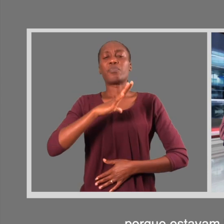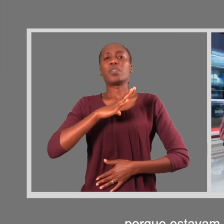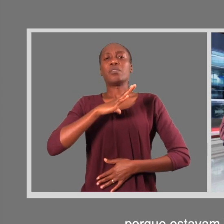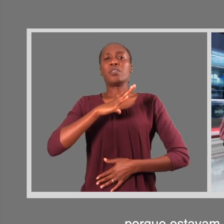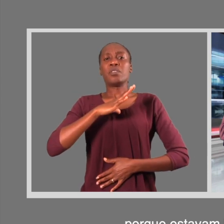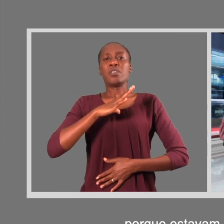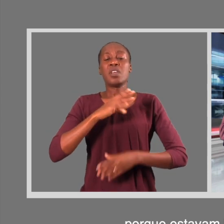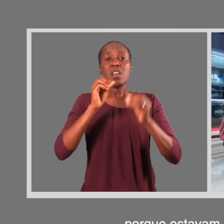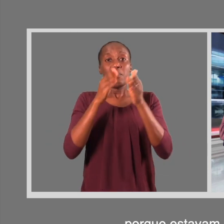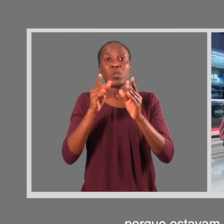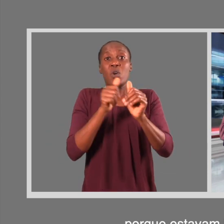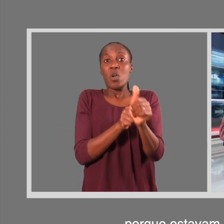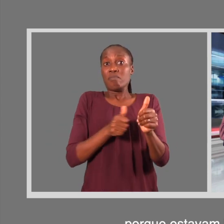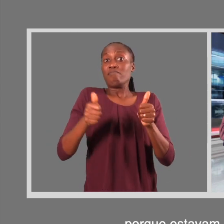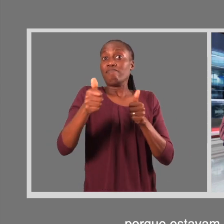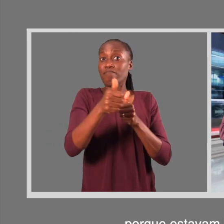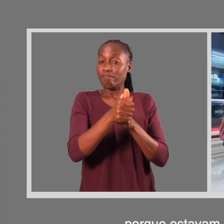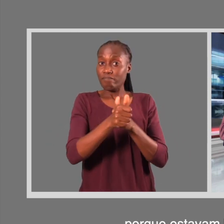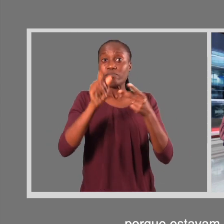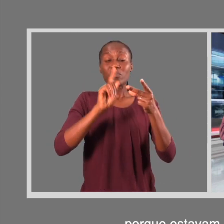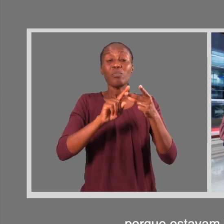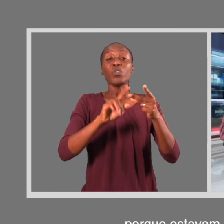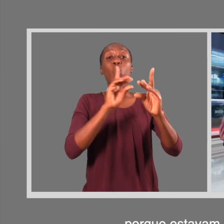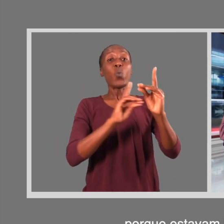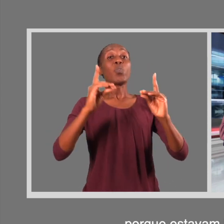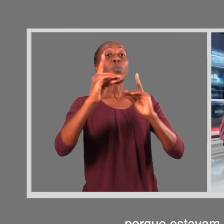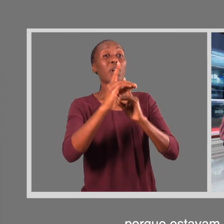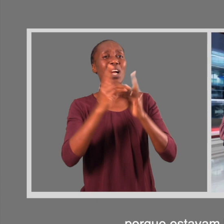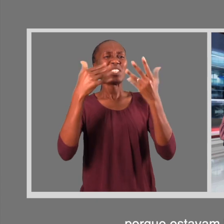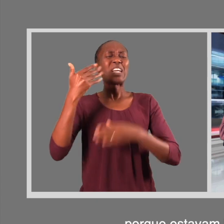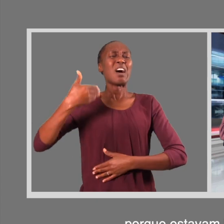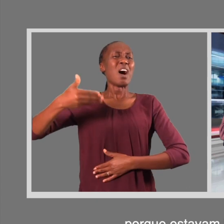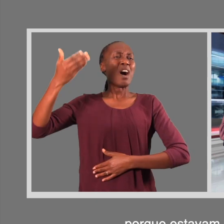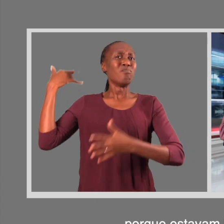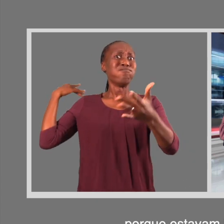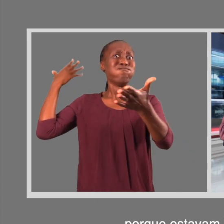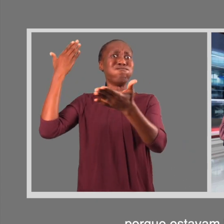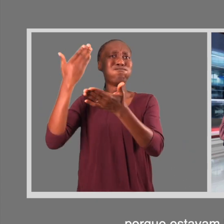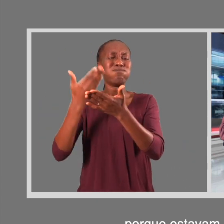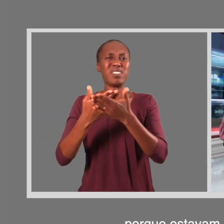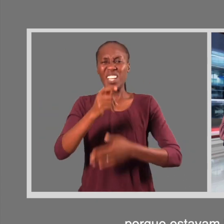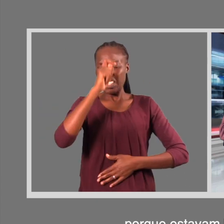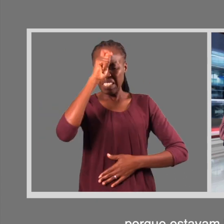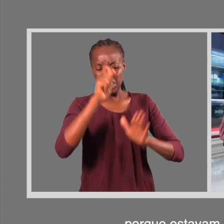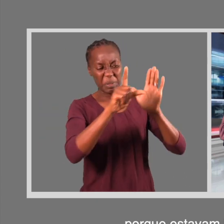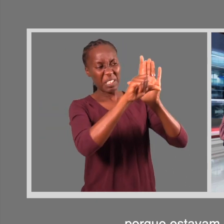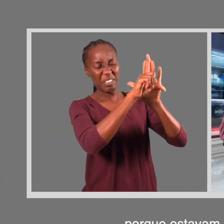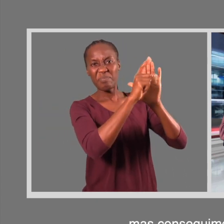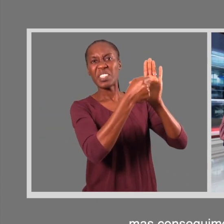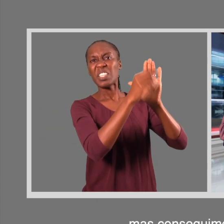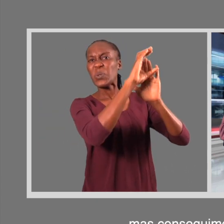os líderes ou os delegados já há muito tempo, até a violar os estatutos,